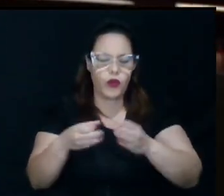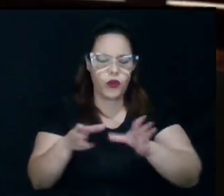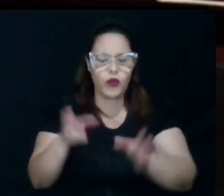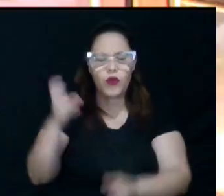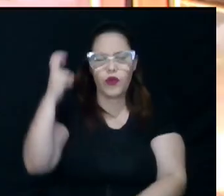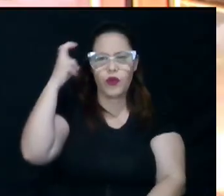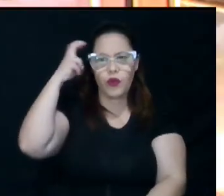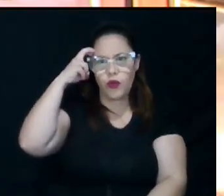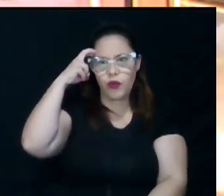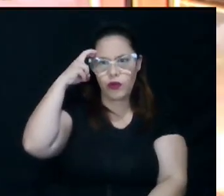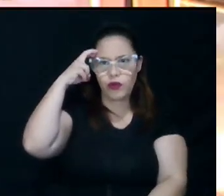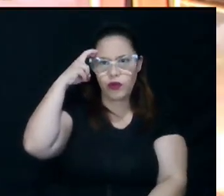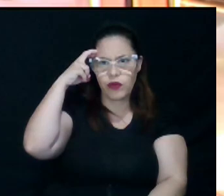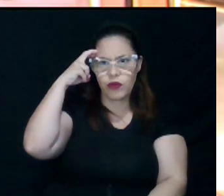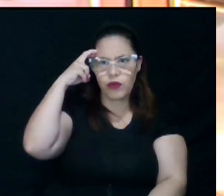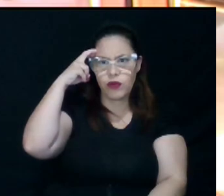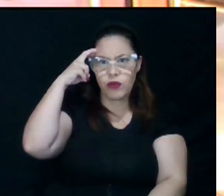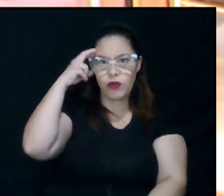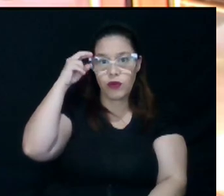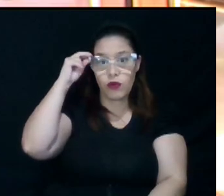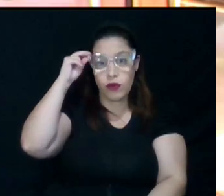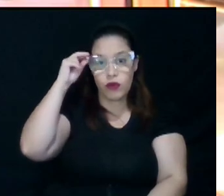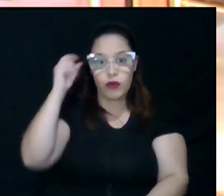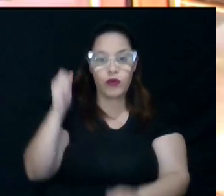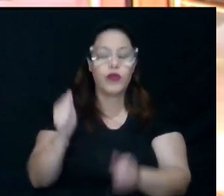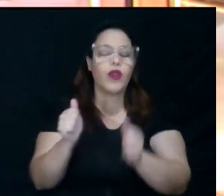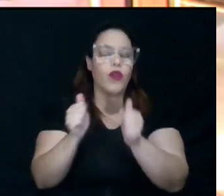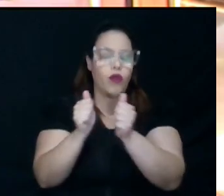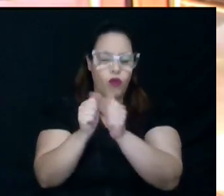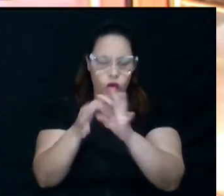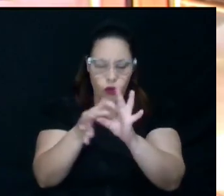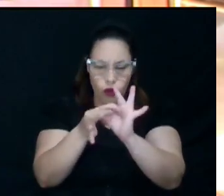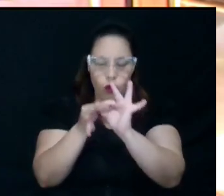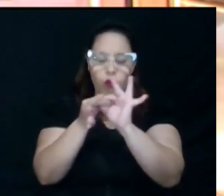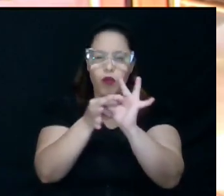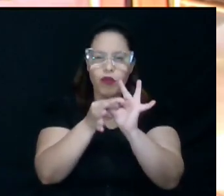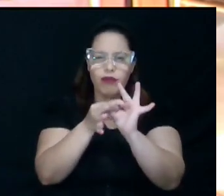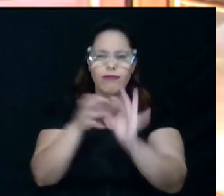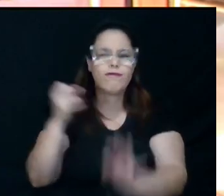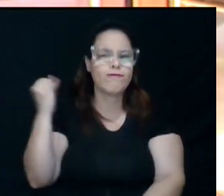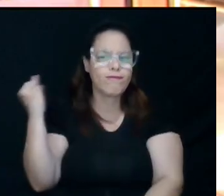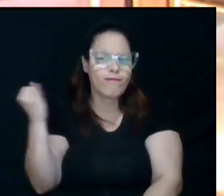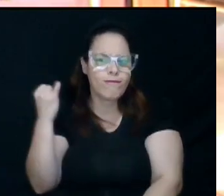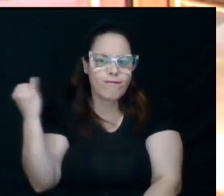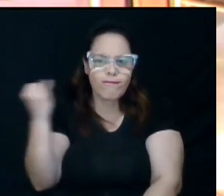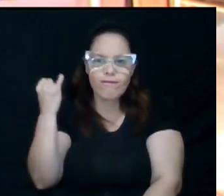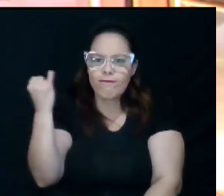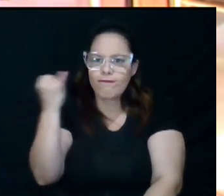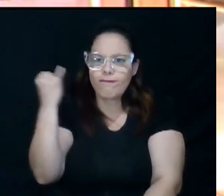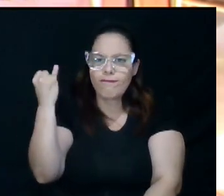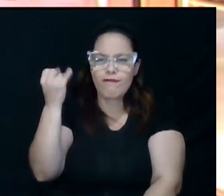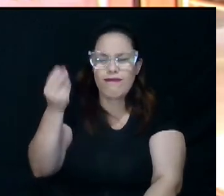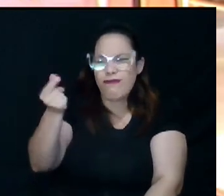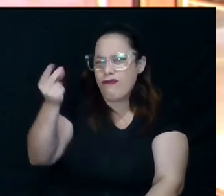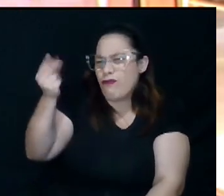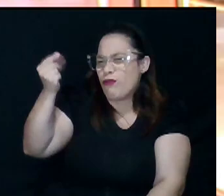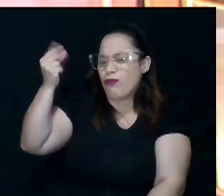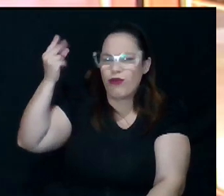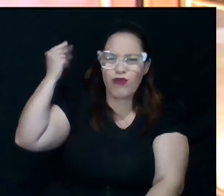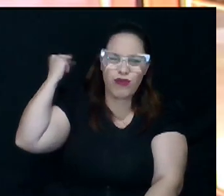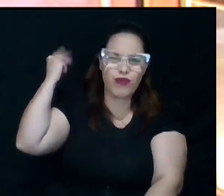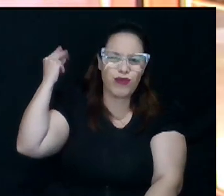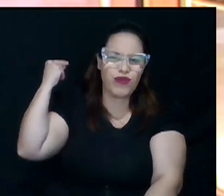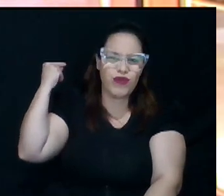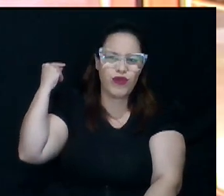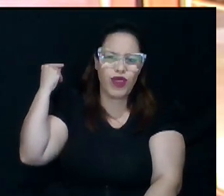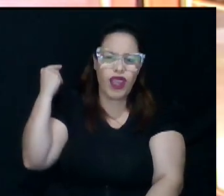Benefícios Sociais. Foi uma parceria importante, nós gostaríamos muito de fazer essa parceria já há muito tempo, fizemos muitas negociações e a